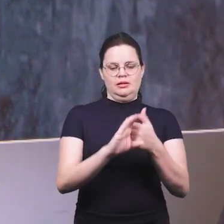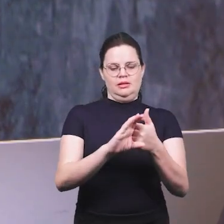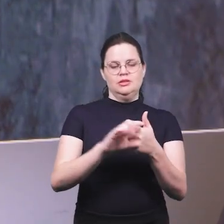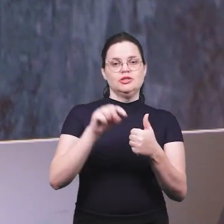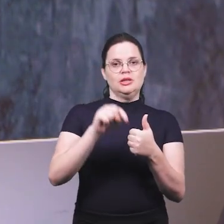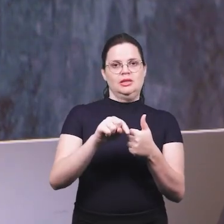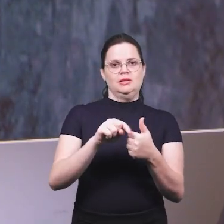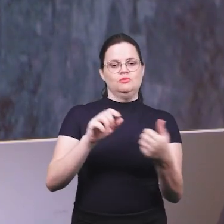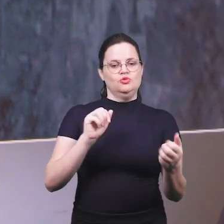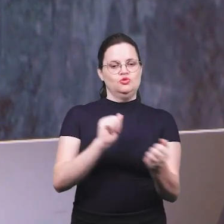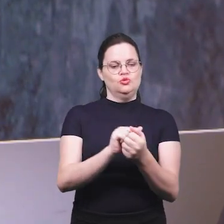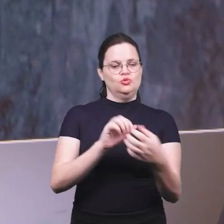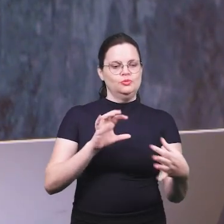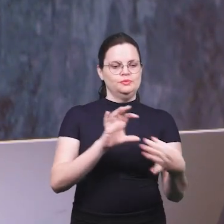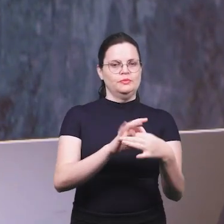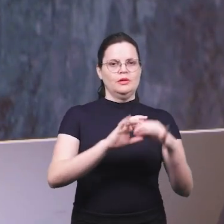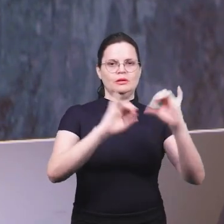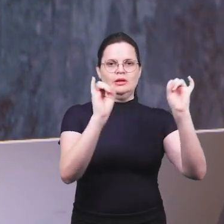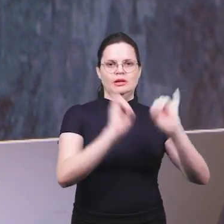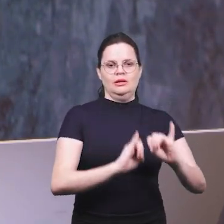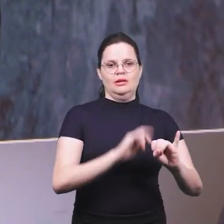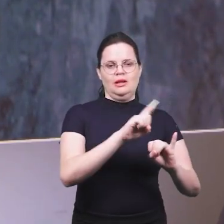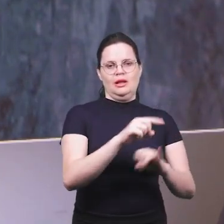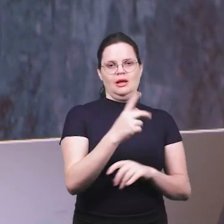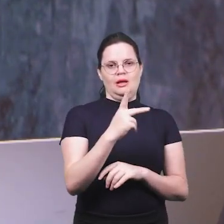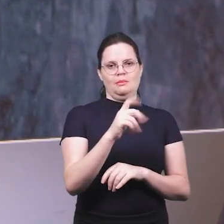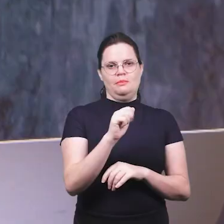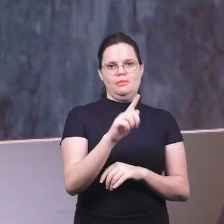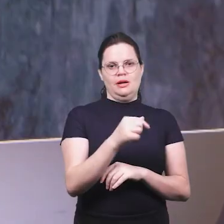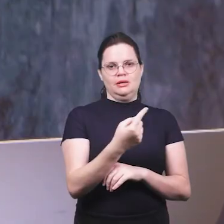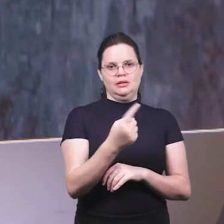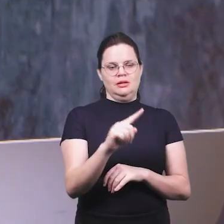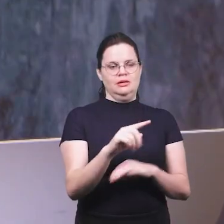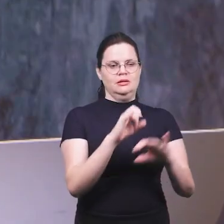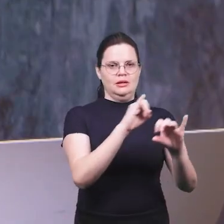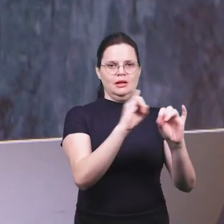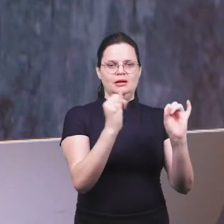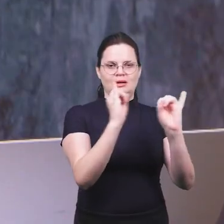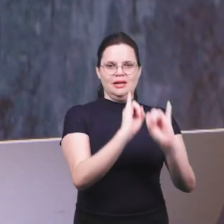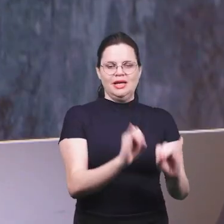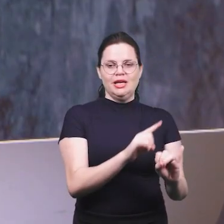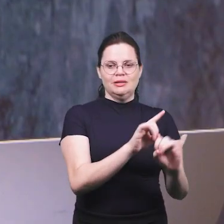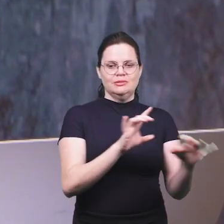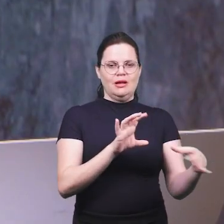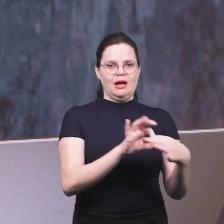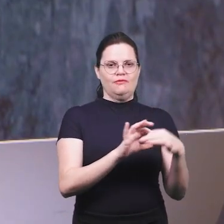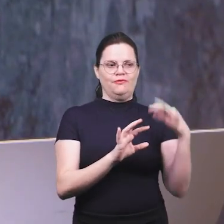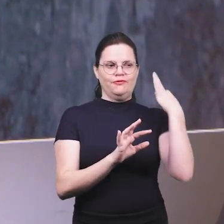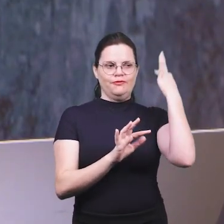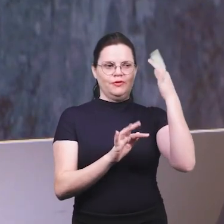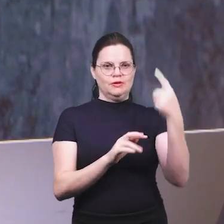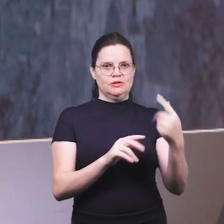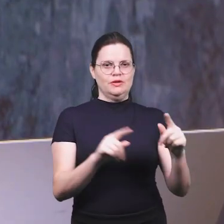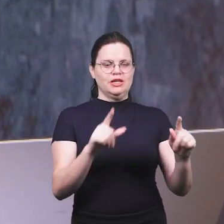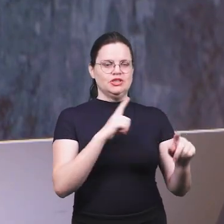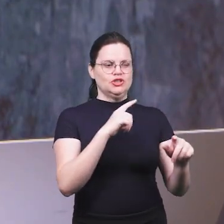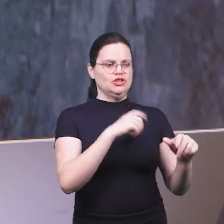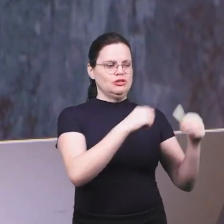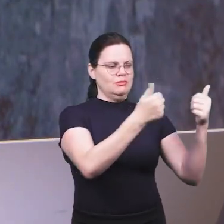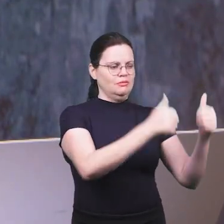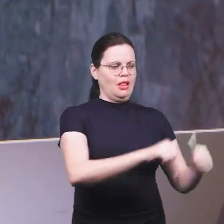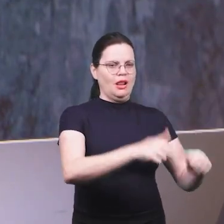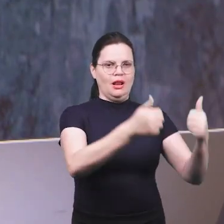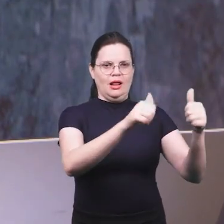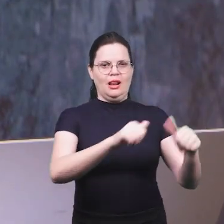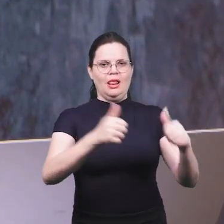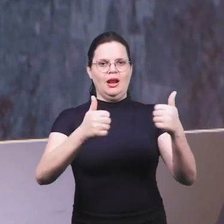filosofias pagãs. Essa mistura do cristianismo com filosofias pagãs, que já tinha até esses deuses, essas coisas,